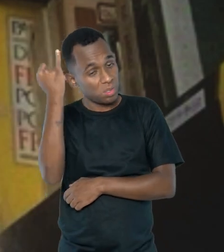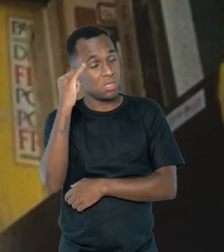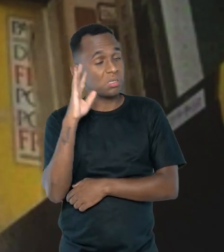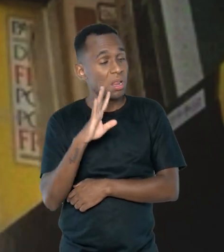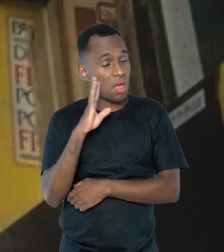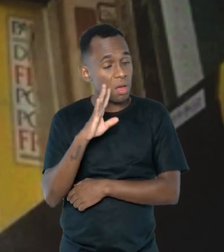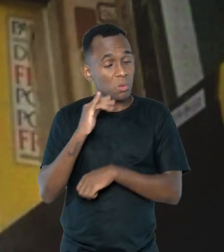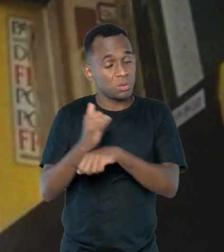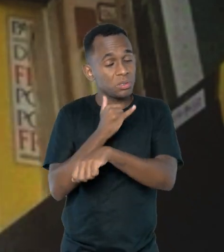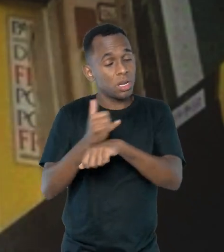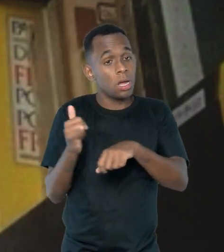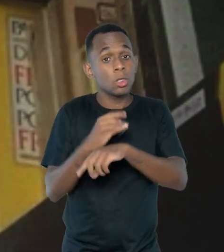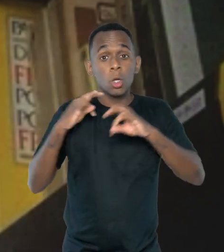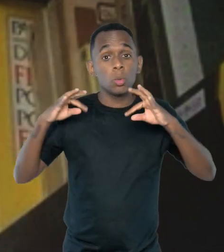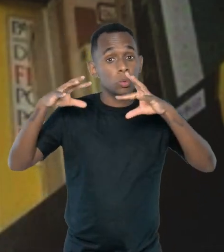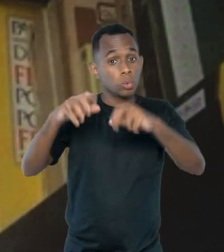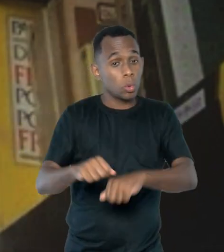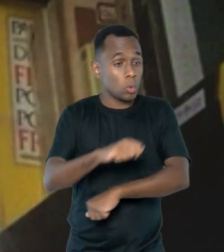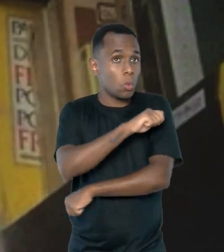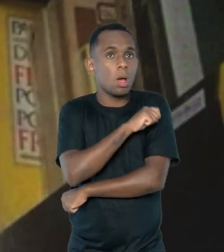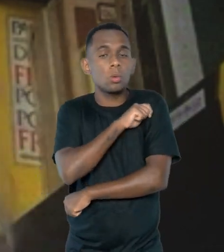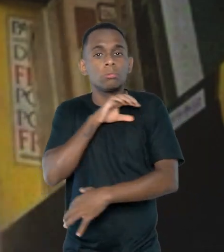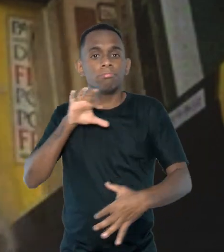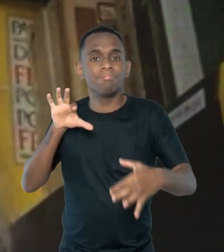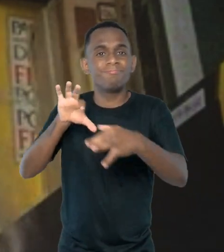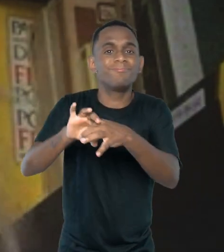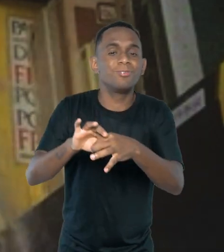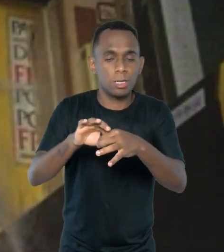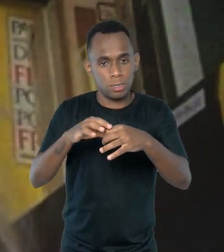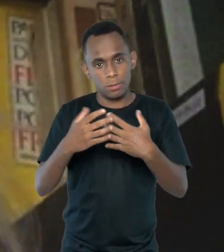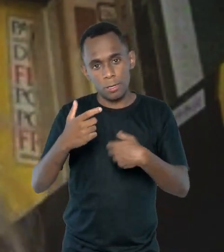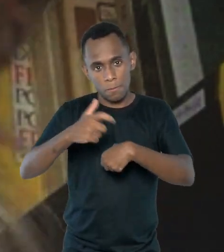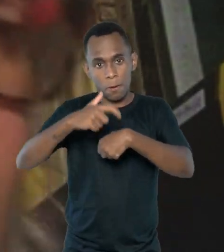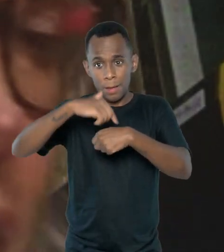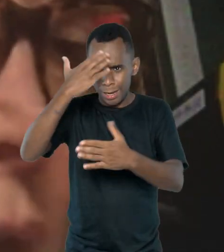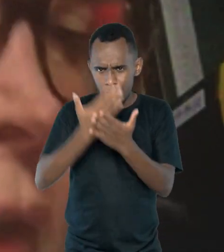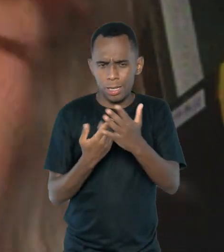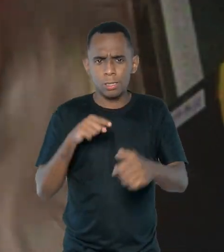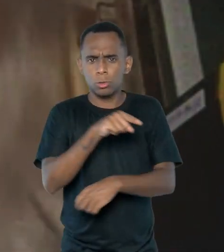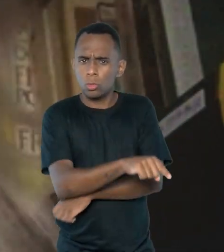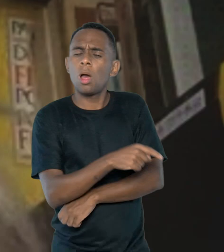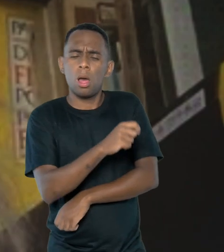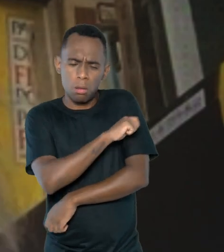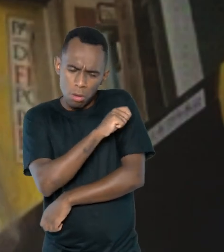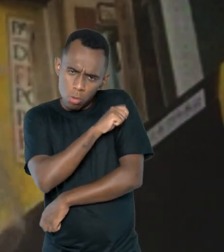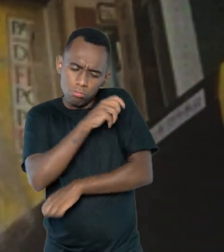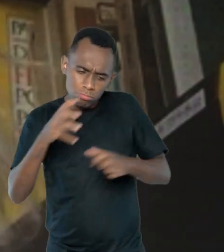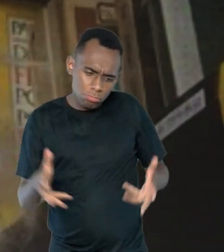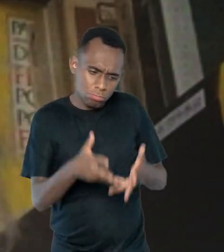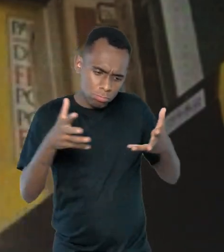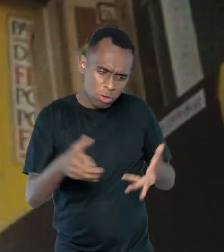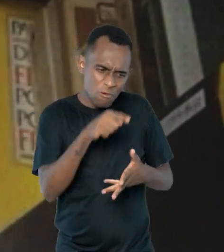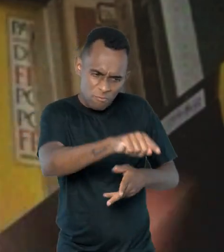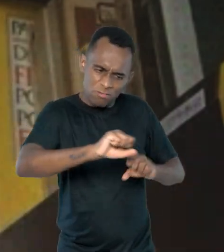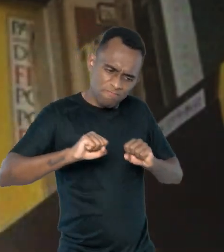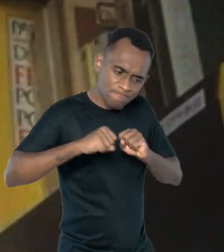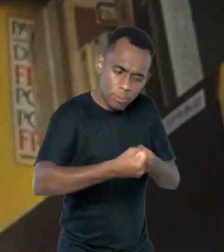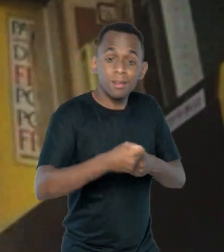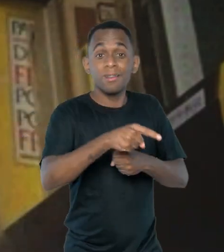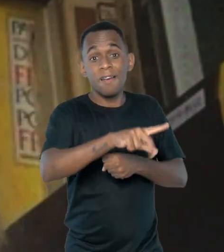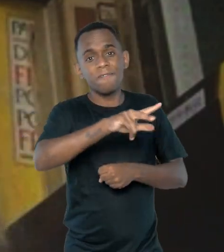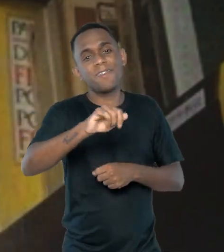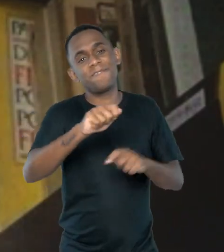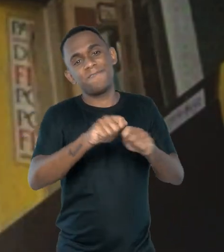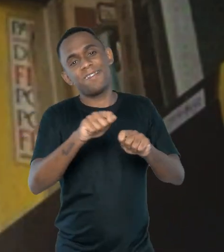suporte, né? Uhum. Então, tudo isso, e o aluno se envolve. Quando a gente acredita nele e deixa ele pôr a mão